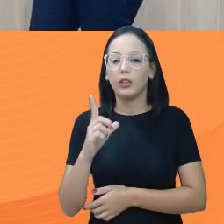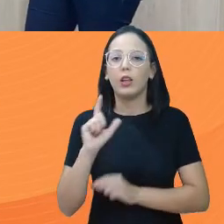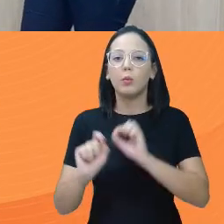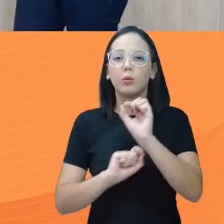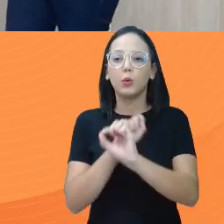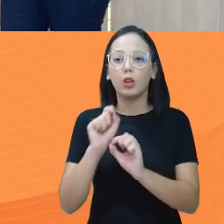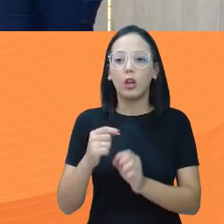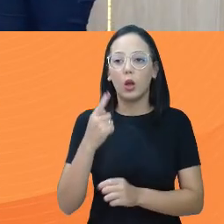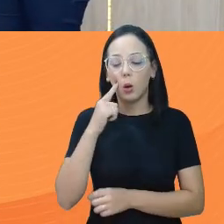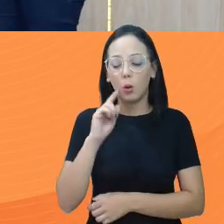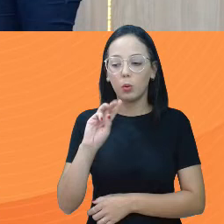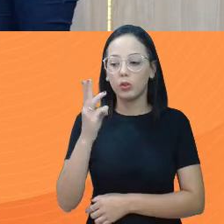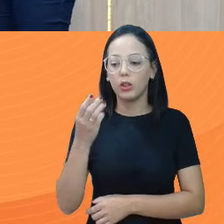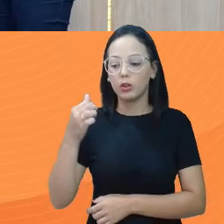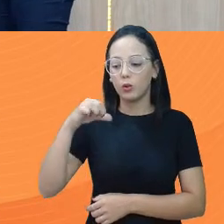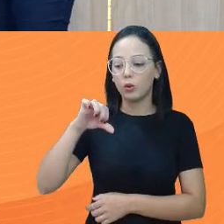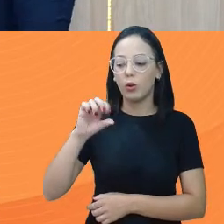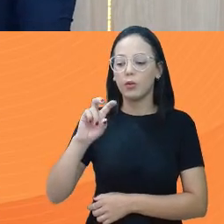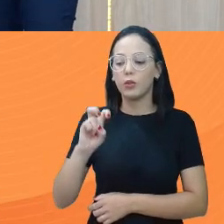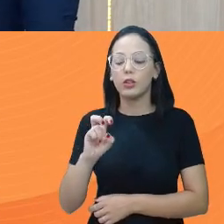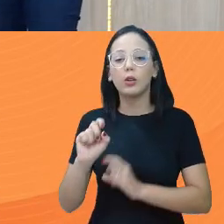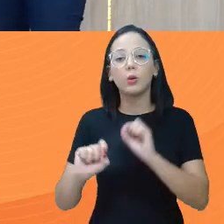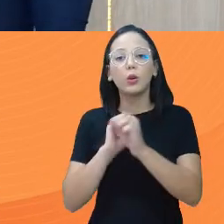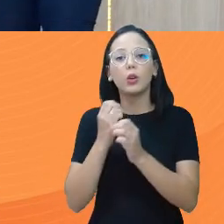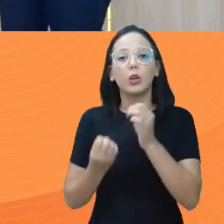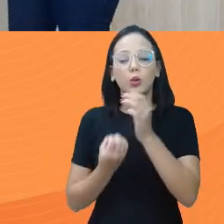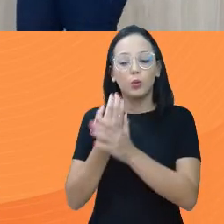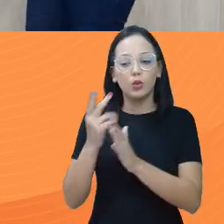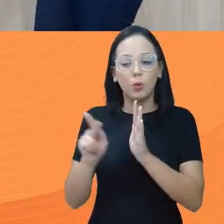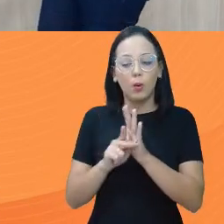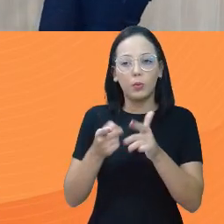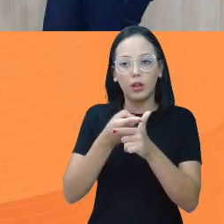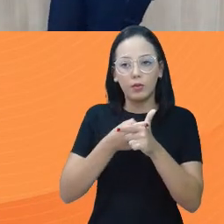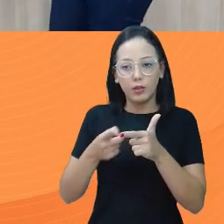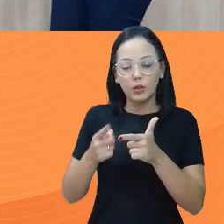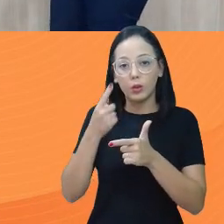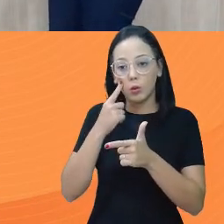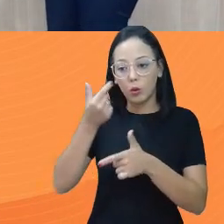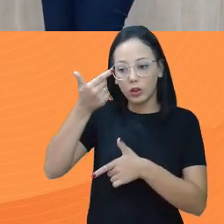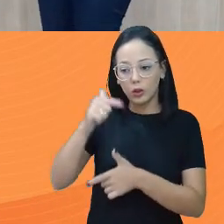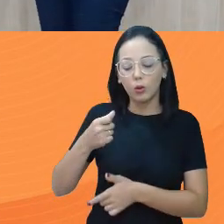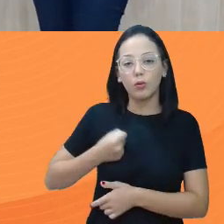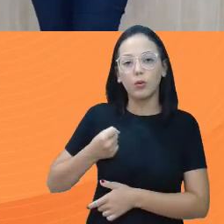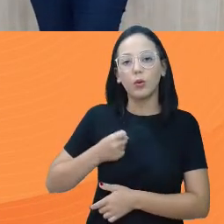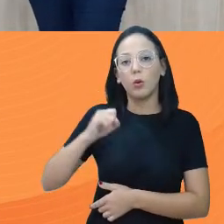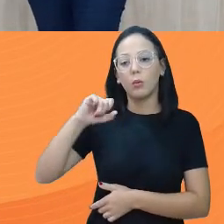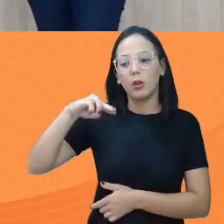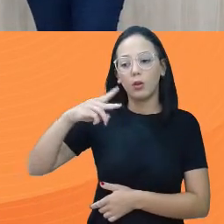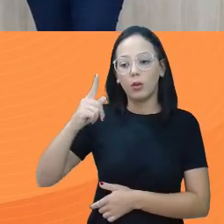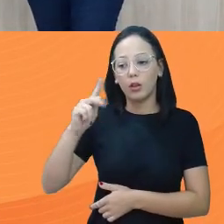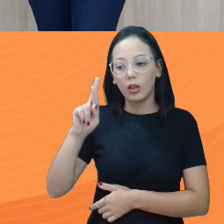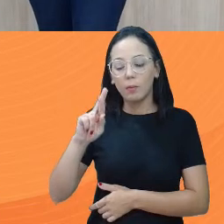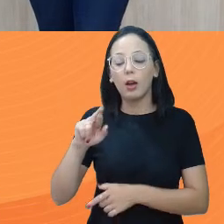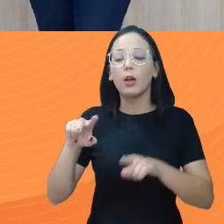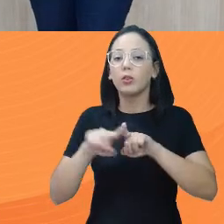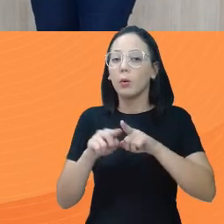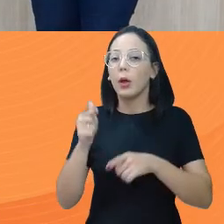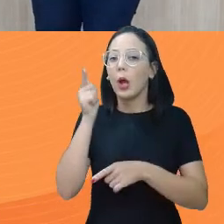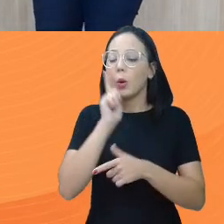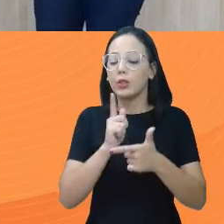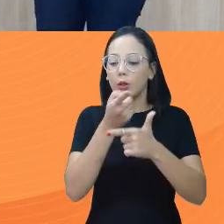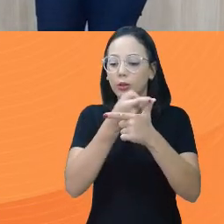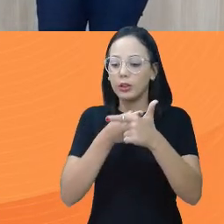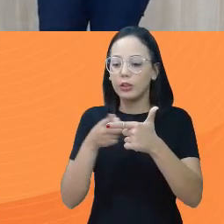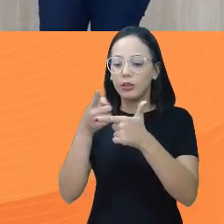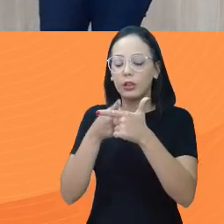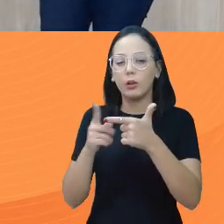ó, o 3, o 9 e o 5 que surgem das divisões. De novo, números ímpares, e eu ainda consigo dividir algum